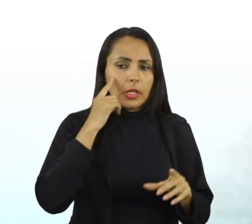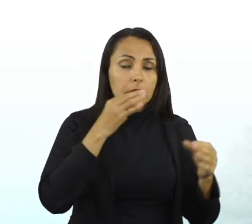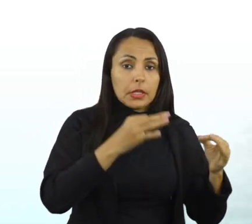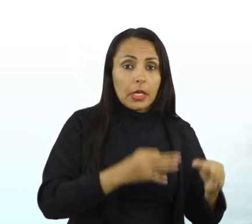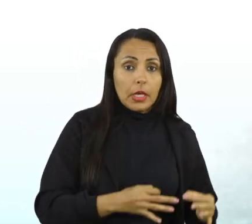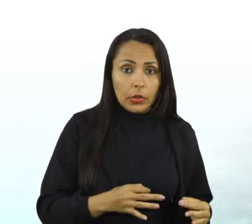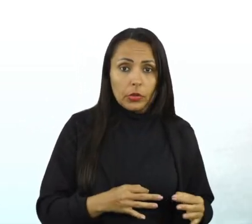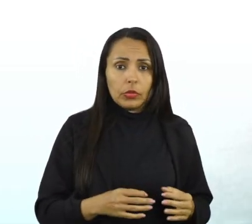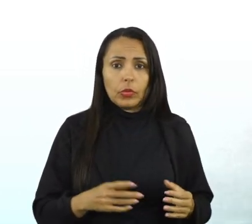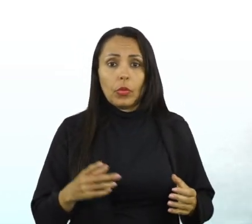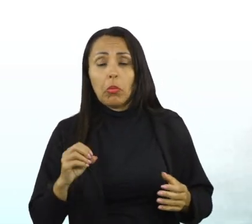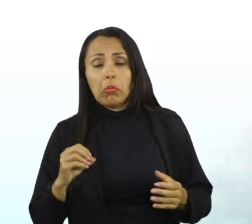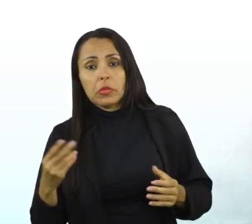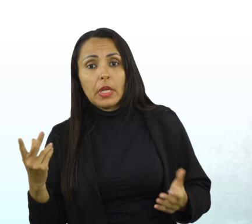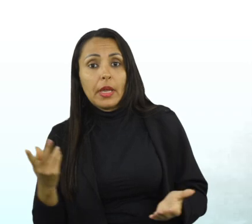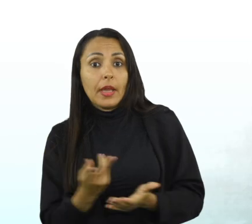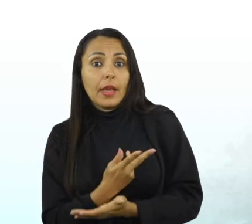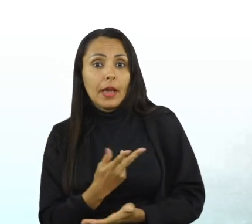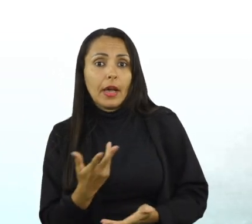certo, se existe um erro